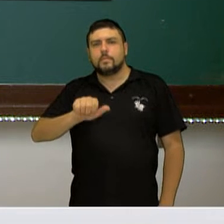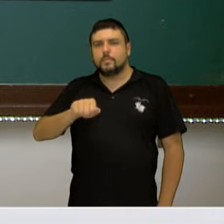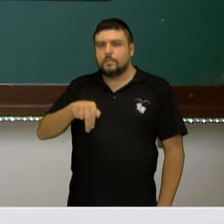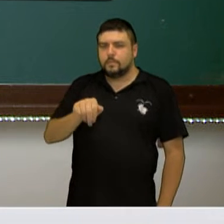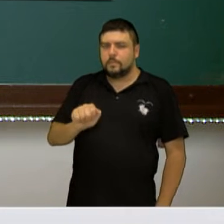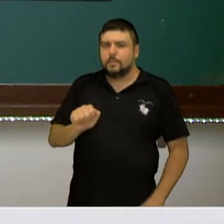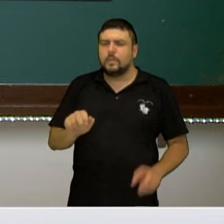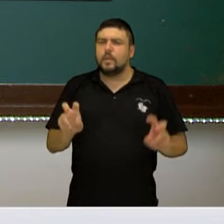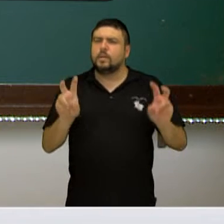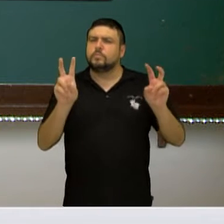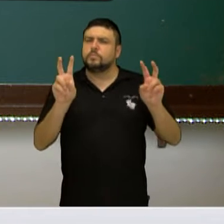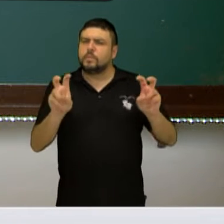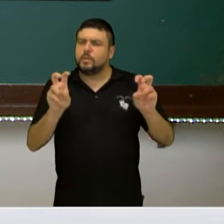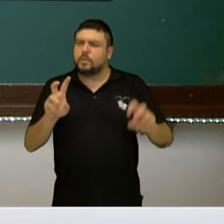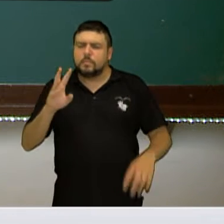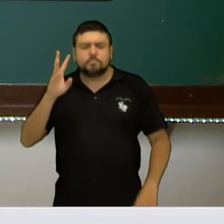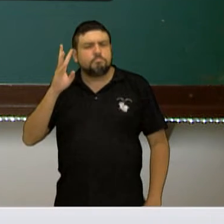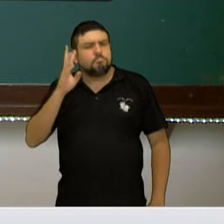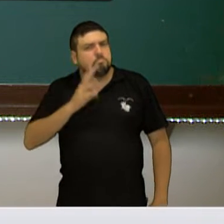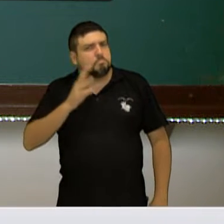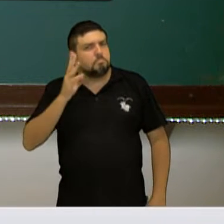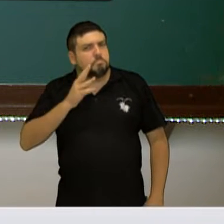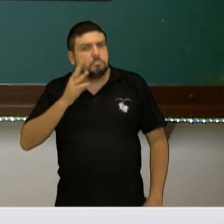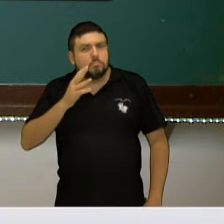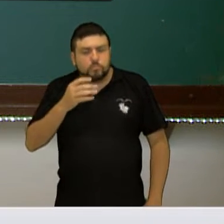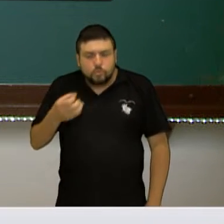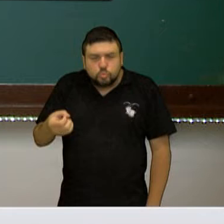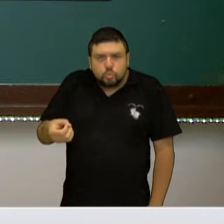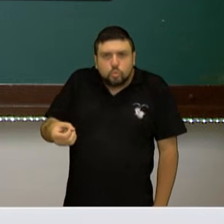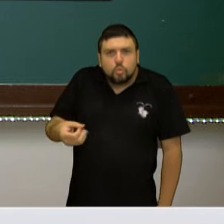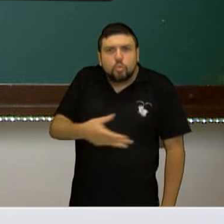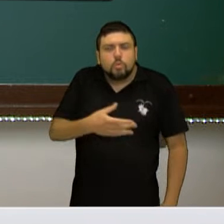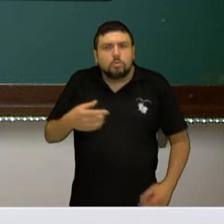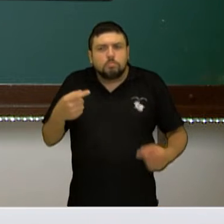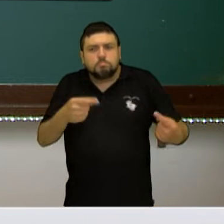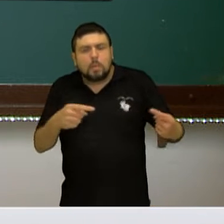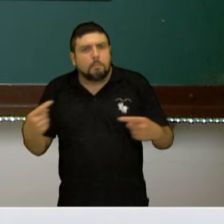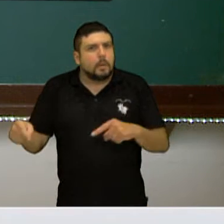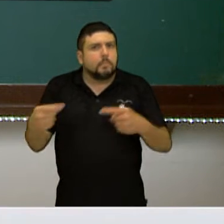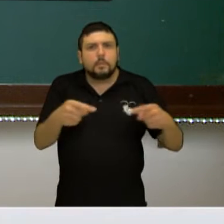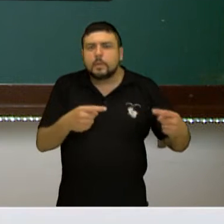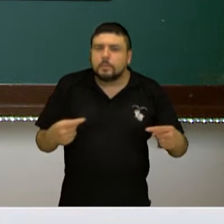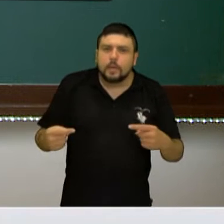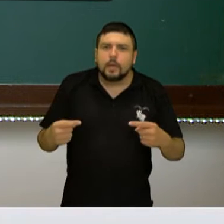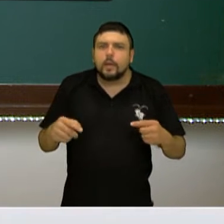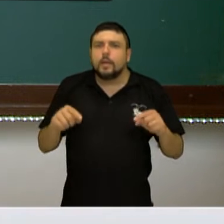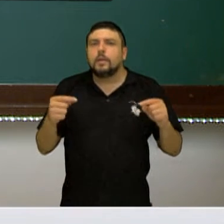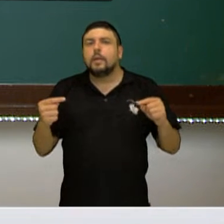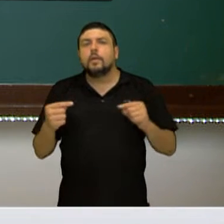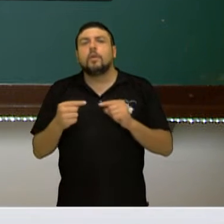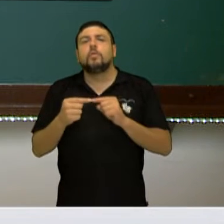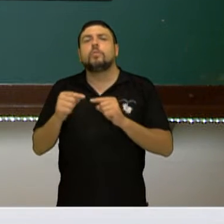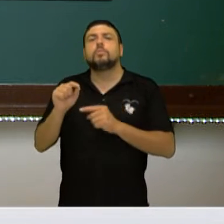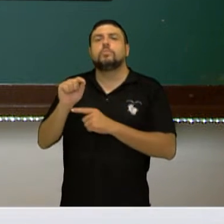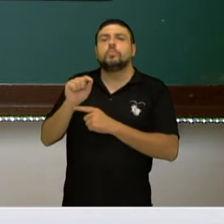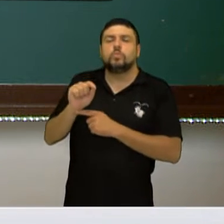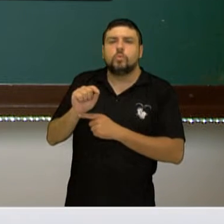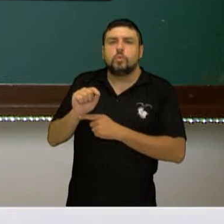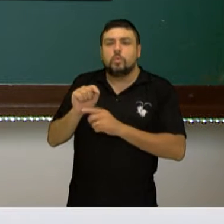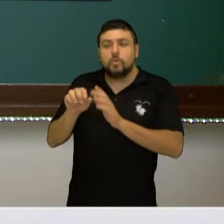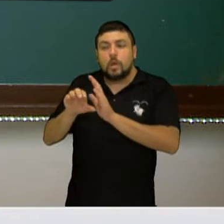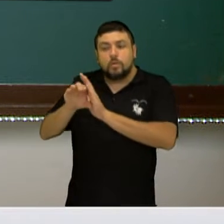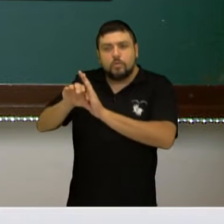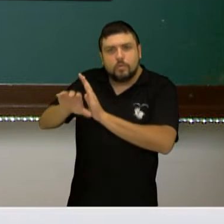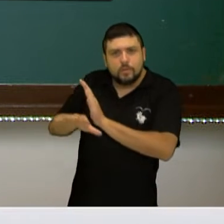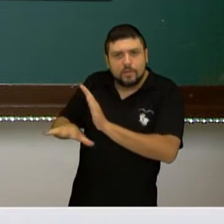temas bem incríveis, atuais e que tem muita coisa a ver, tudo a ver, com os conceitos que a gente trabalha em sala de